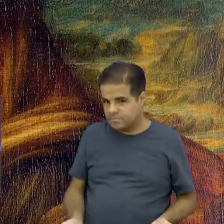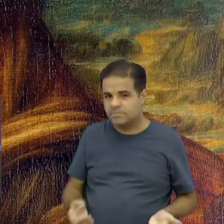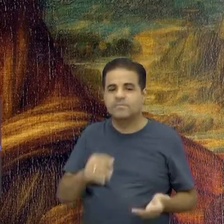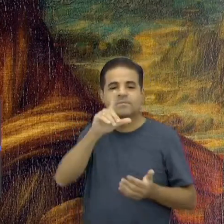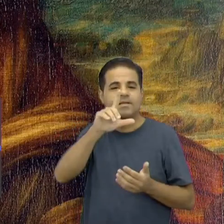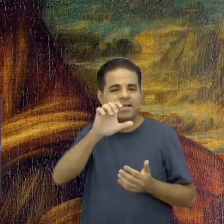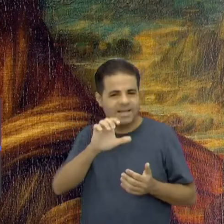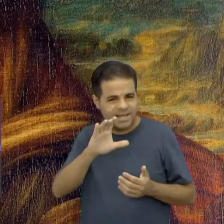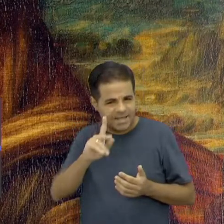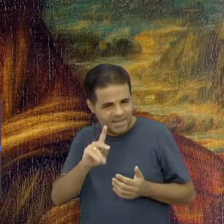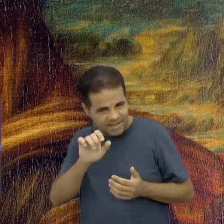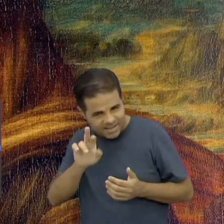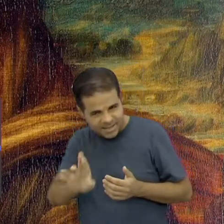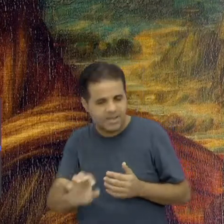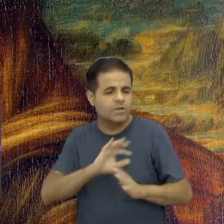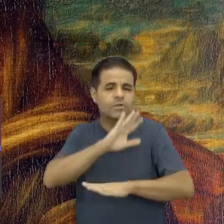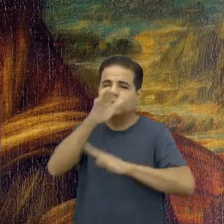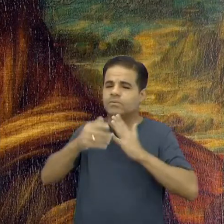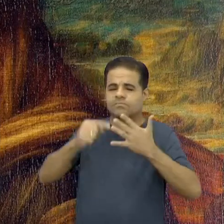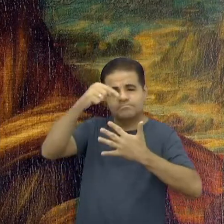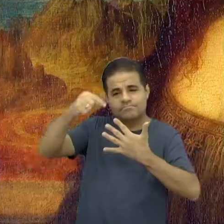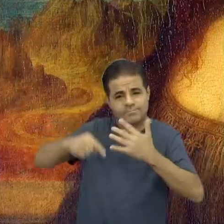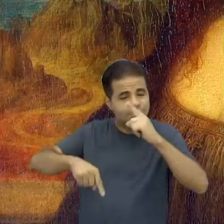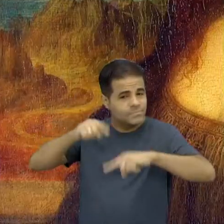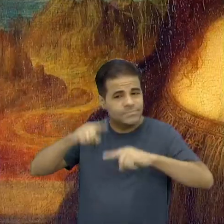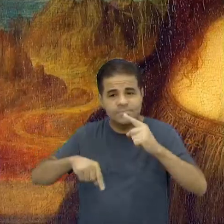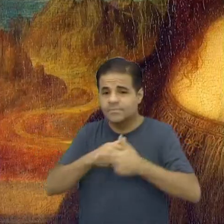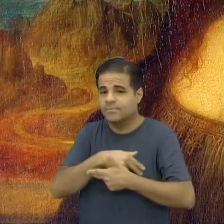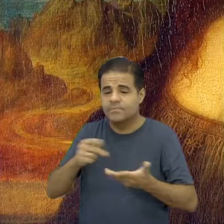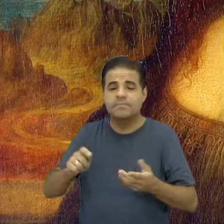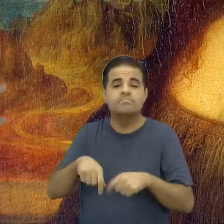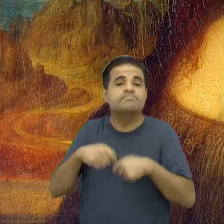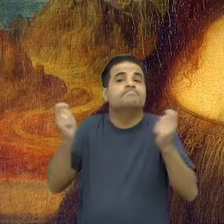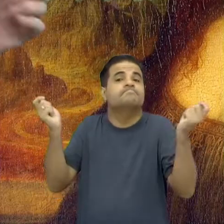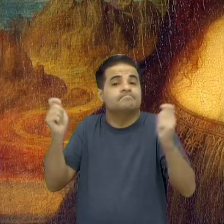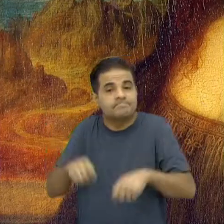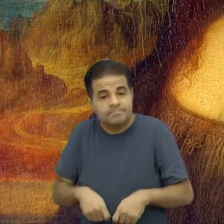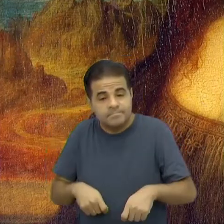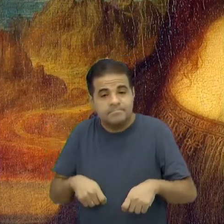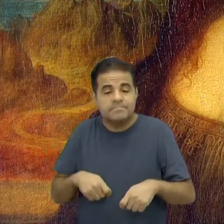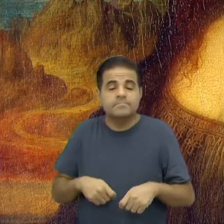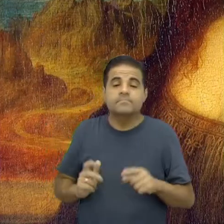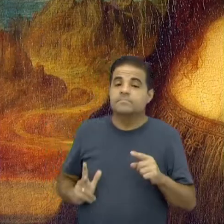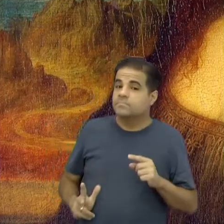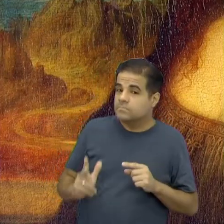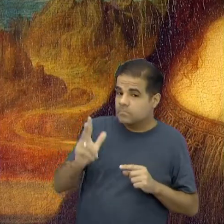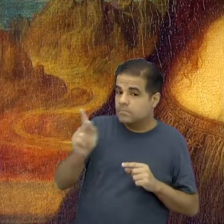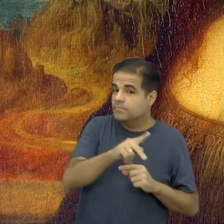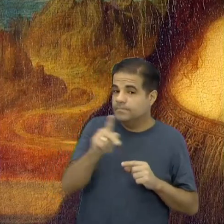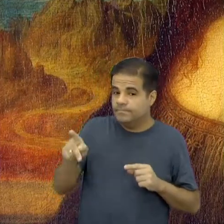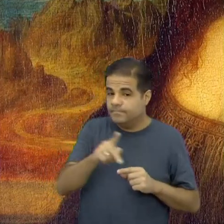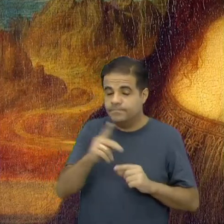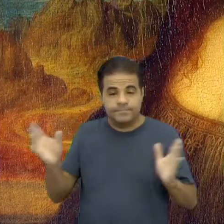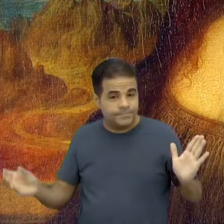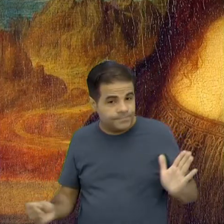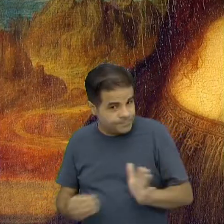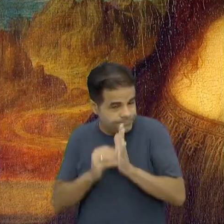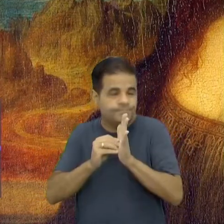agora. Sim, então, ó, todos esses recursos que a Pro Fernanda trouxe, quais são as possibilidades? Né? Recorte que a Pro Fernanda